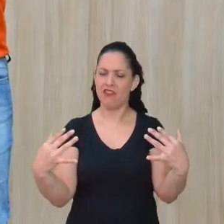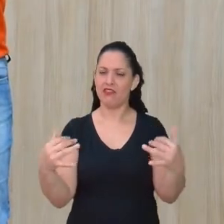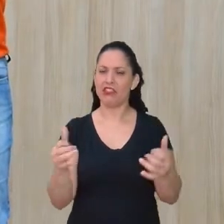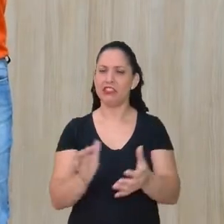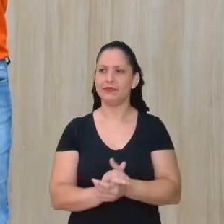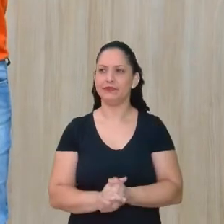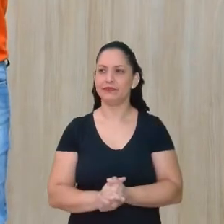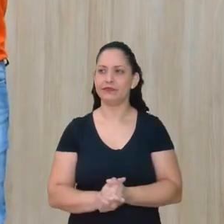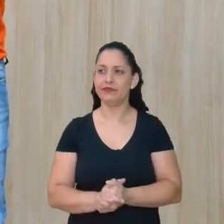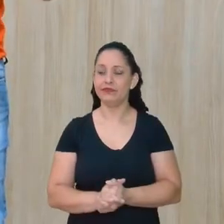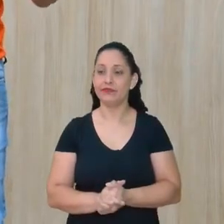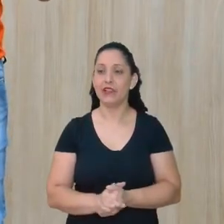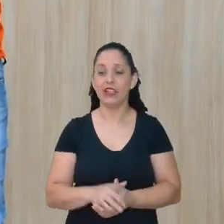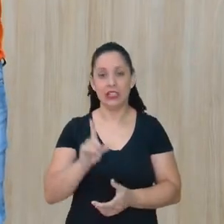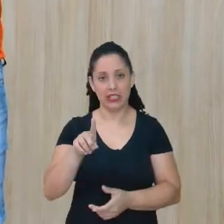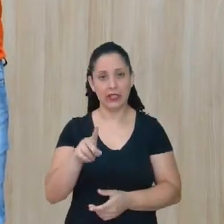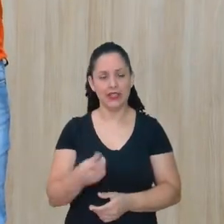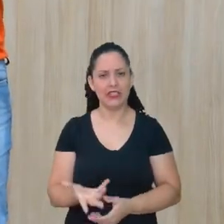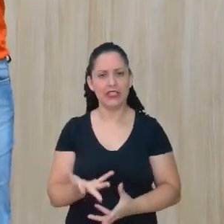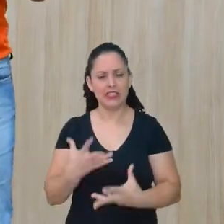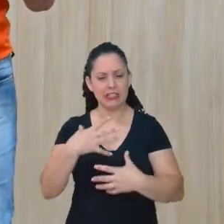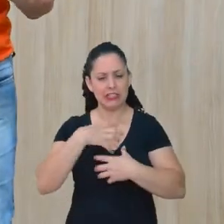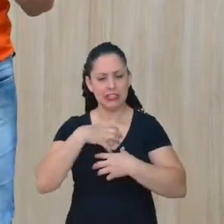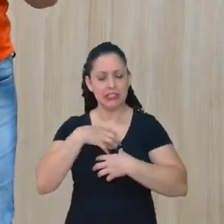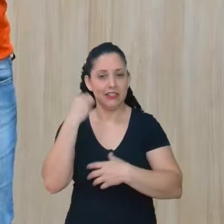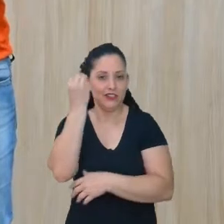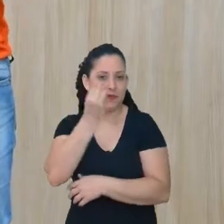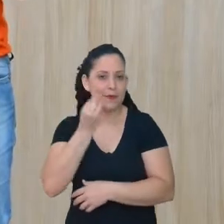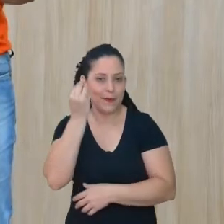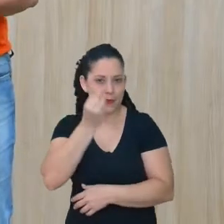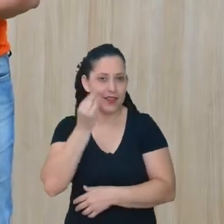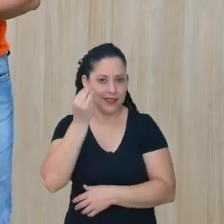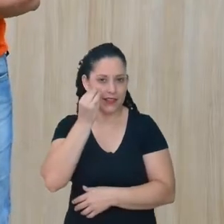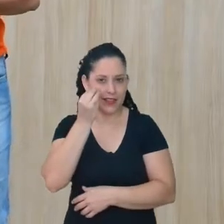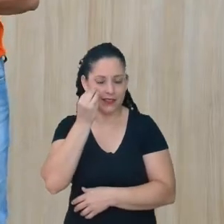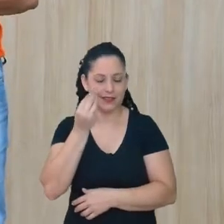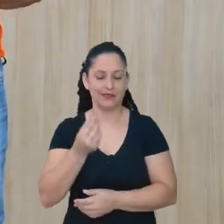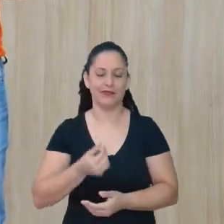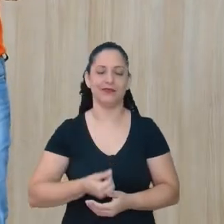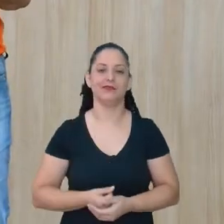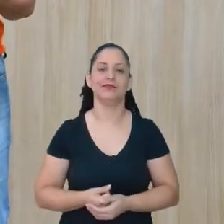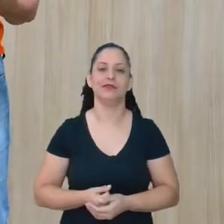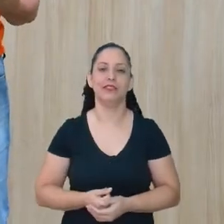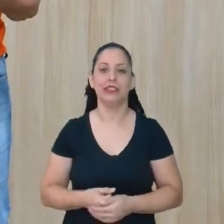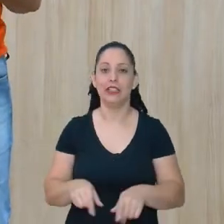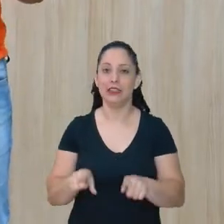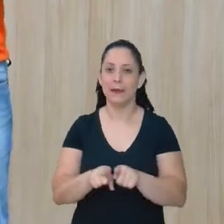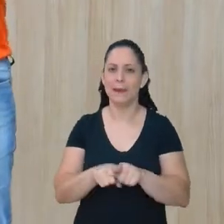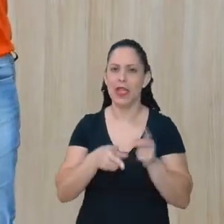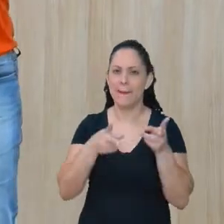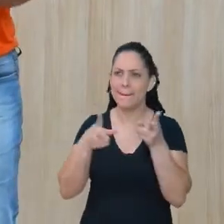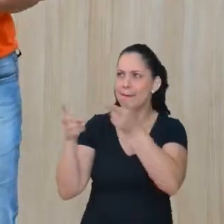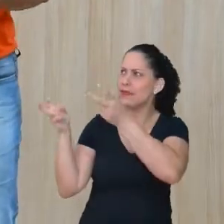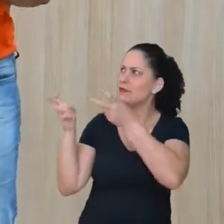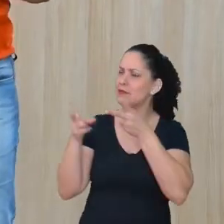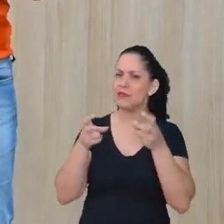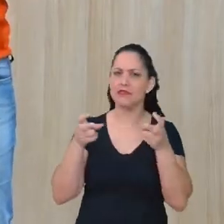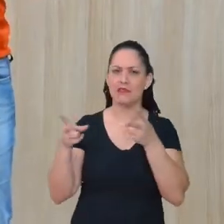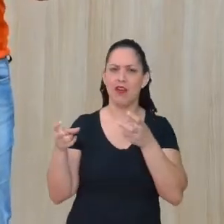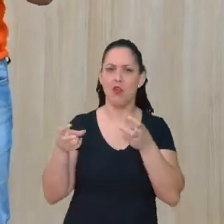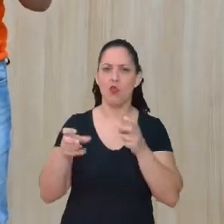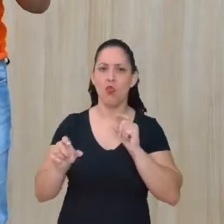a vivência, a experiência e a intervenção, e a leitura e a